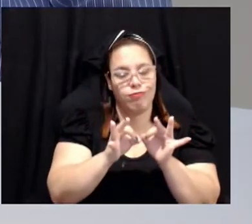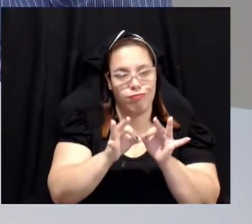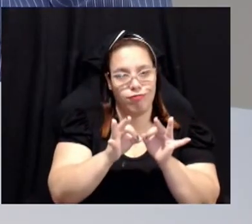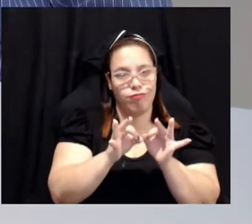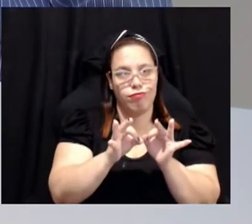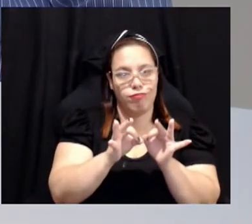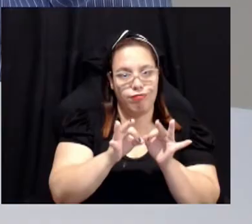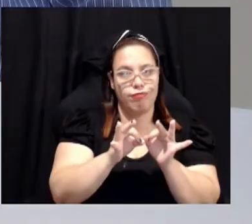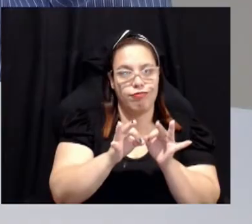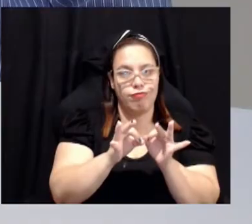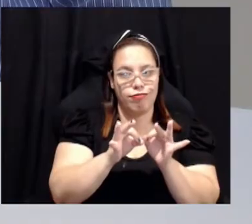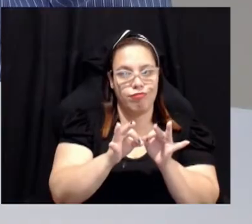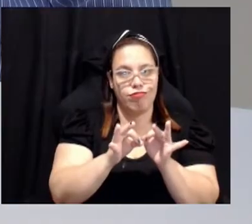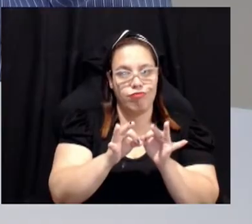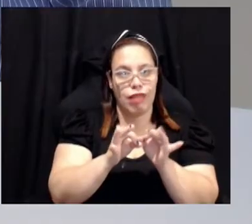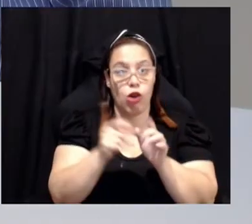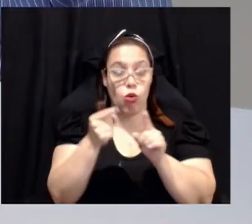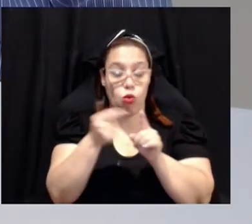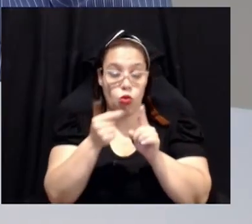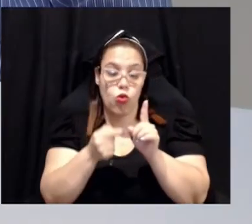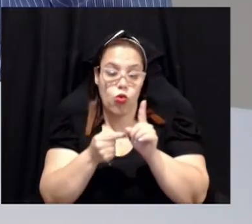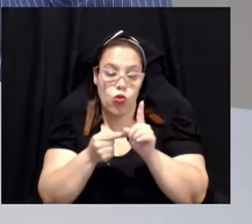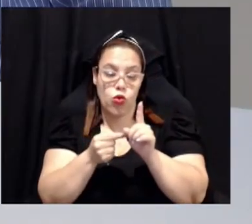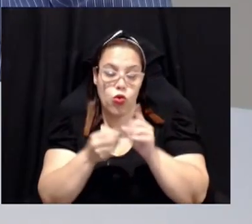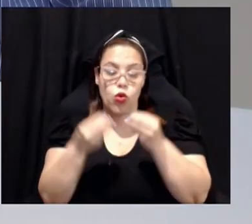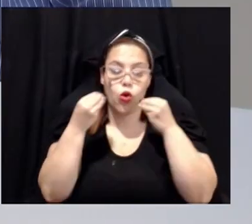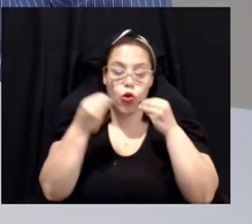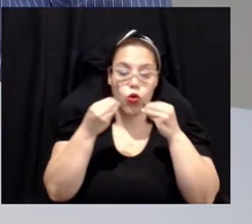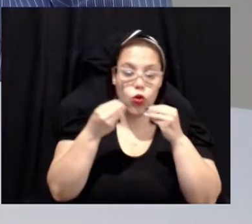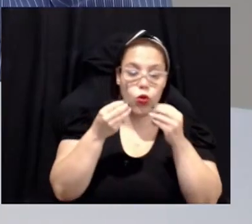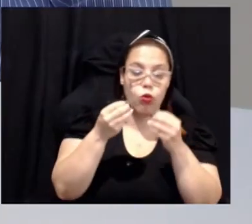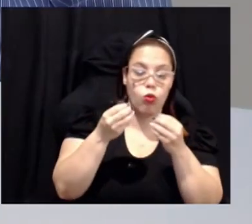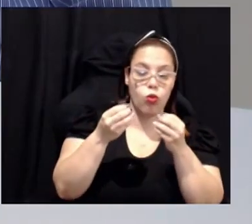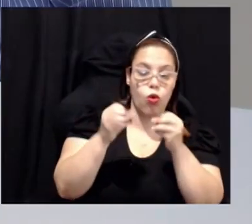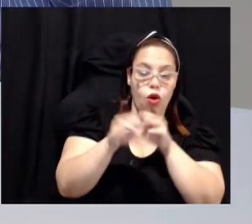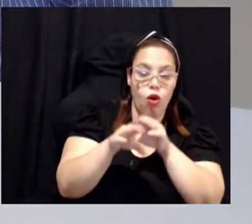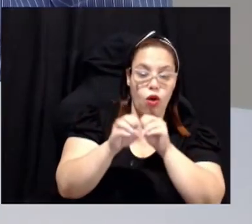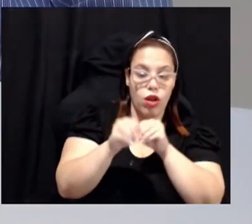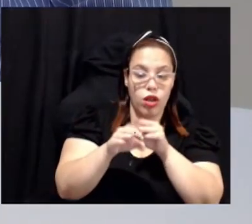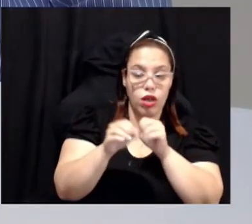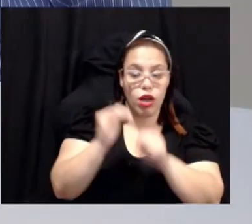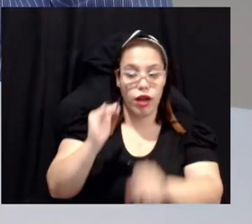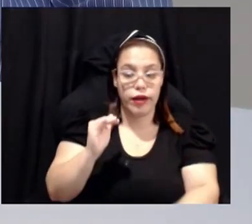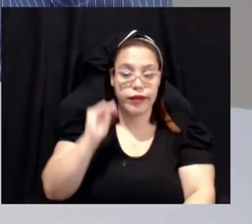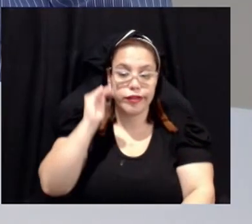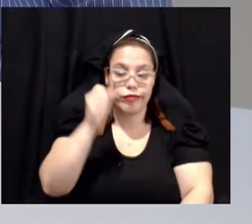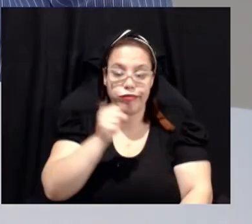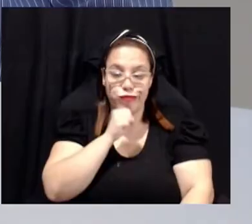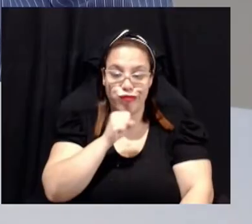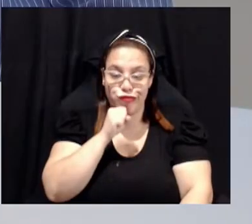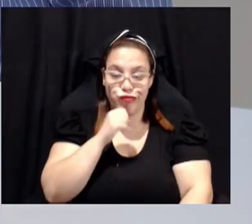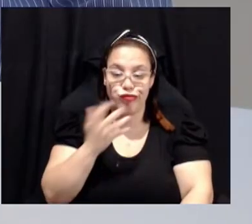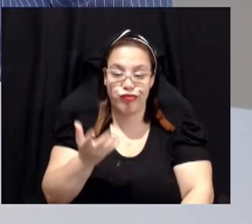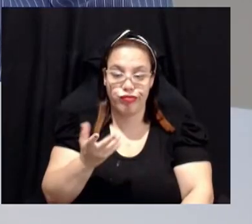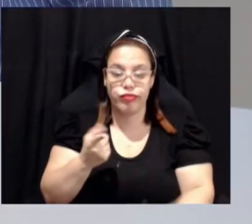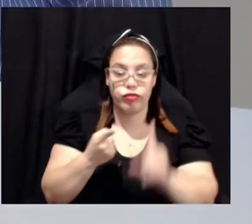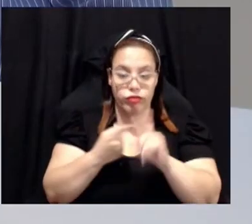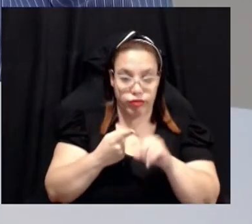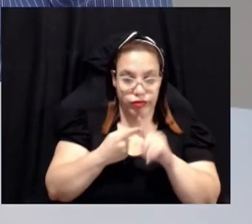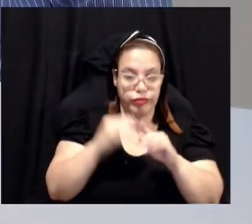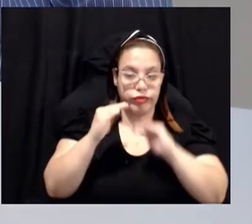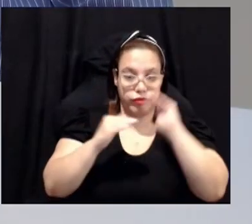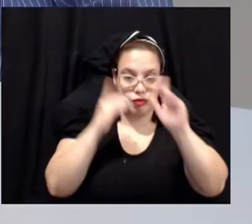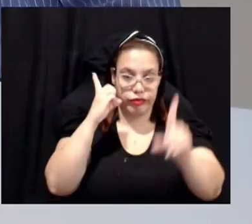de formação, como alfabetizar idosos. Esse é um dos módulos que será desenvolvido ao longo do